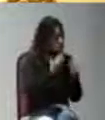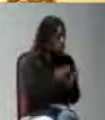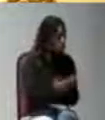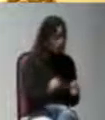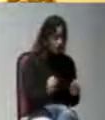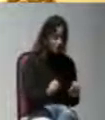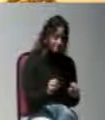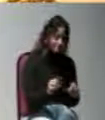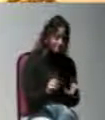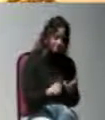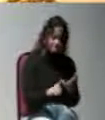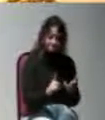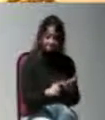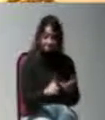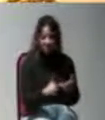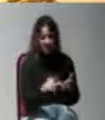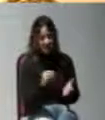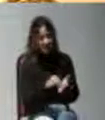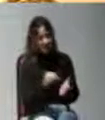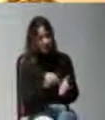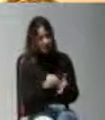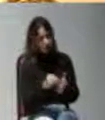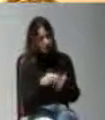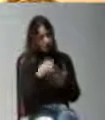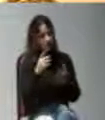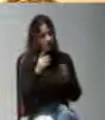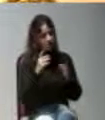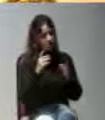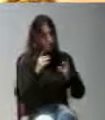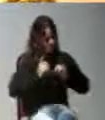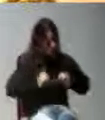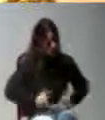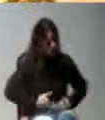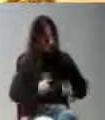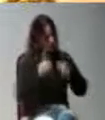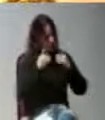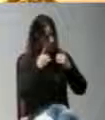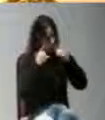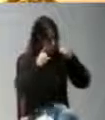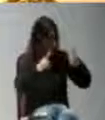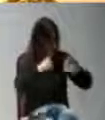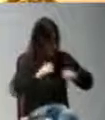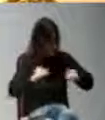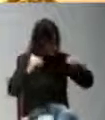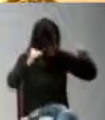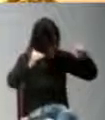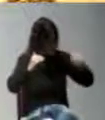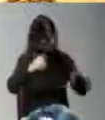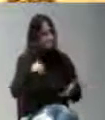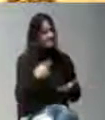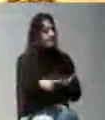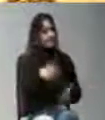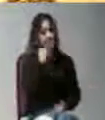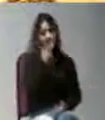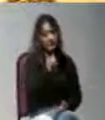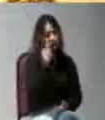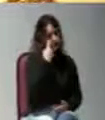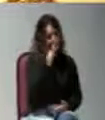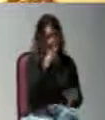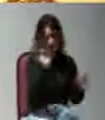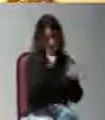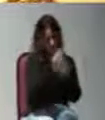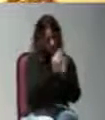ensinam, a indisciplina e a violência imperam, os estudantes não mais se interessam pelo conteúdo e atividades em